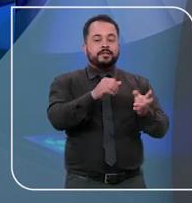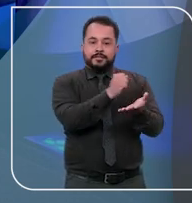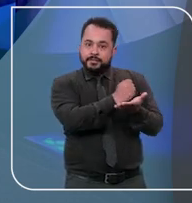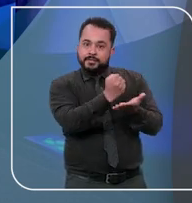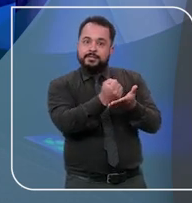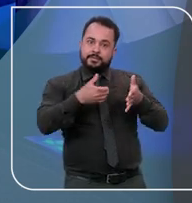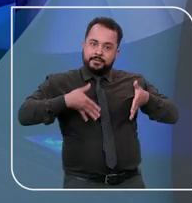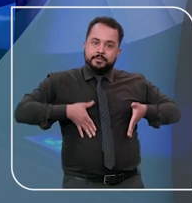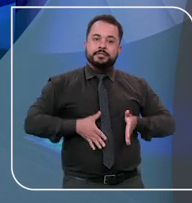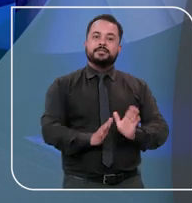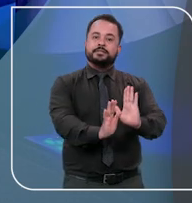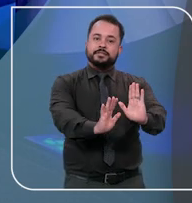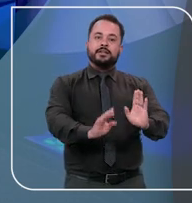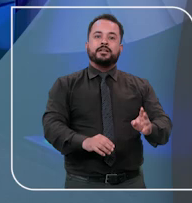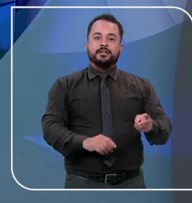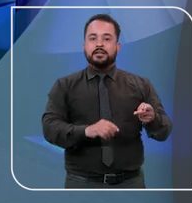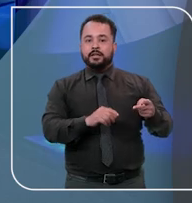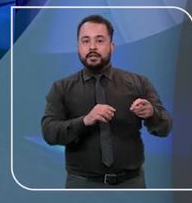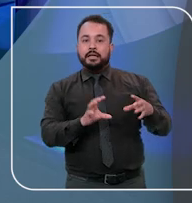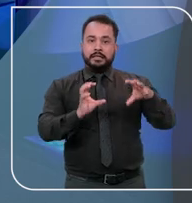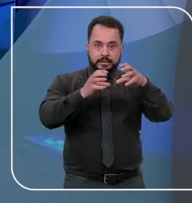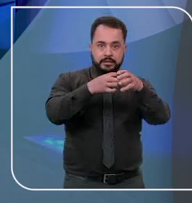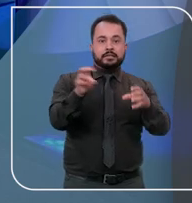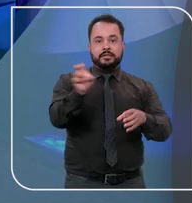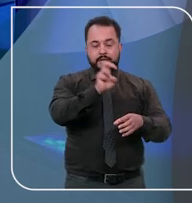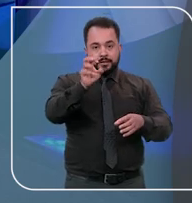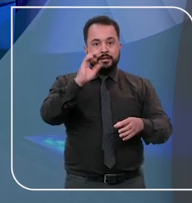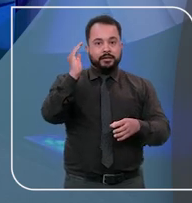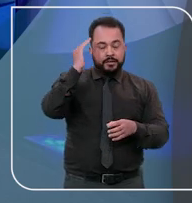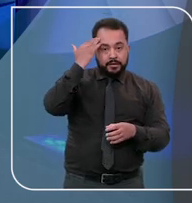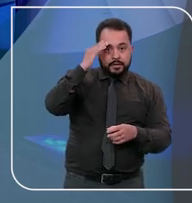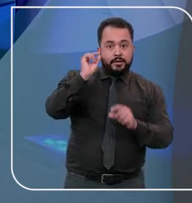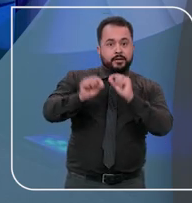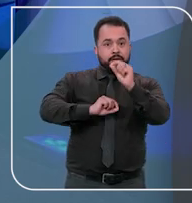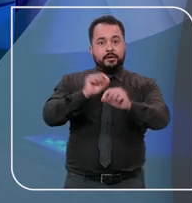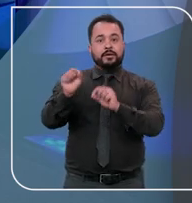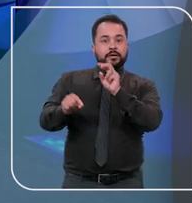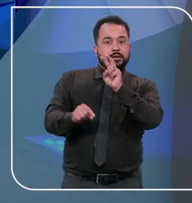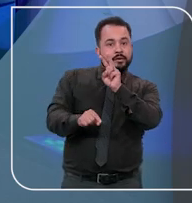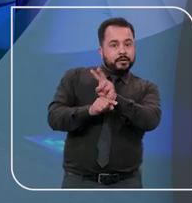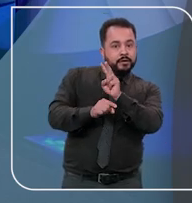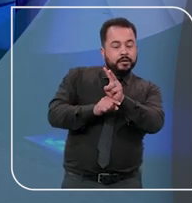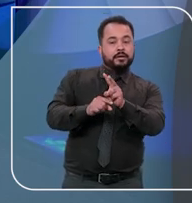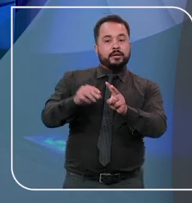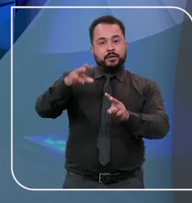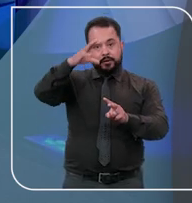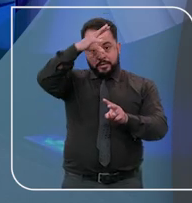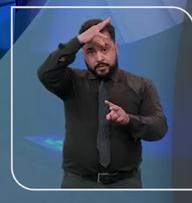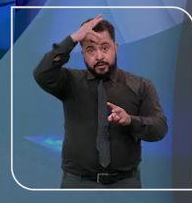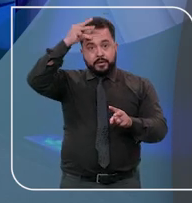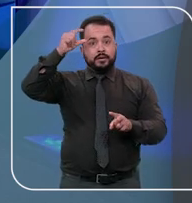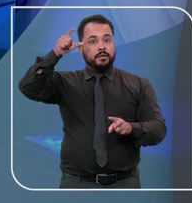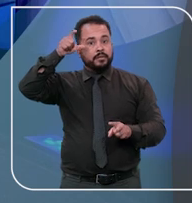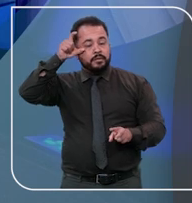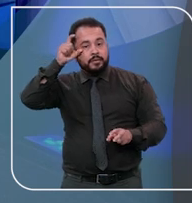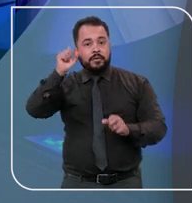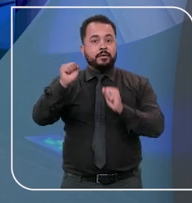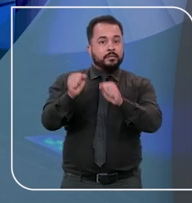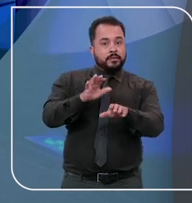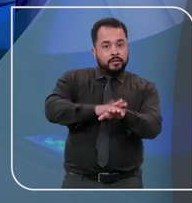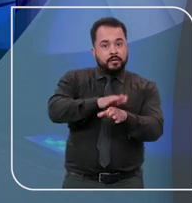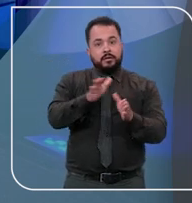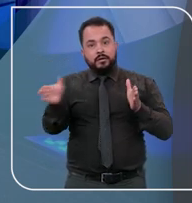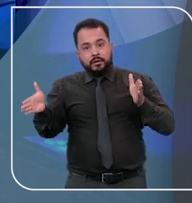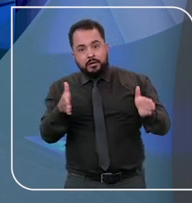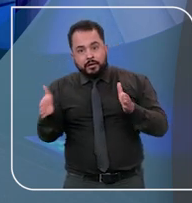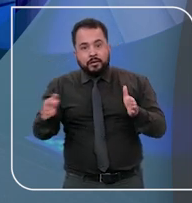de nascimento. Já a quinta turma entendeu que as medidas protetivas previstas na Lei Maria da Penha podem ter prazo